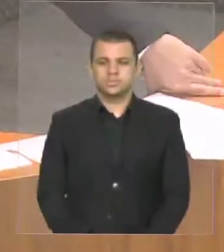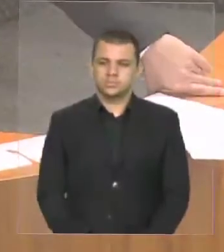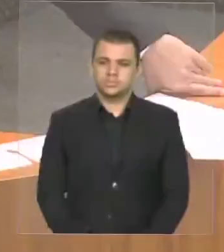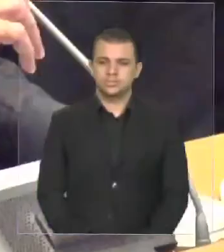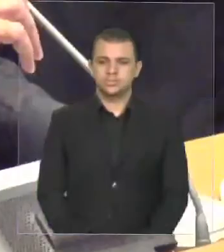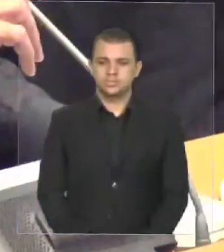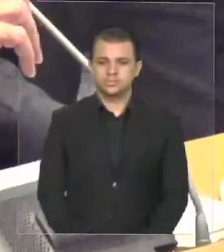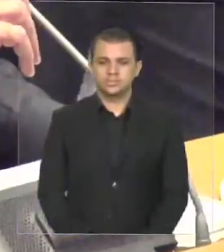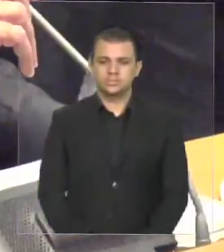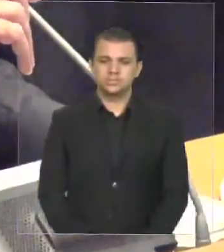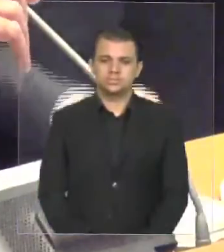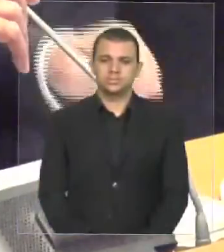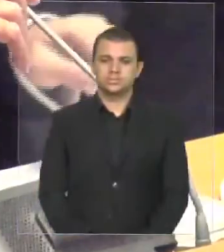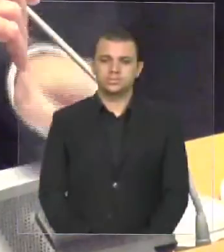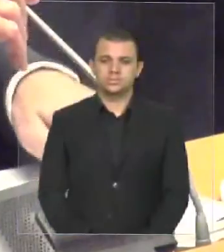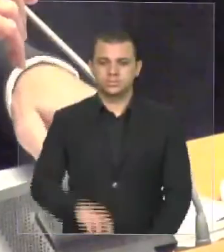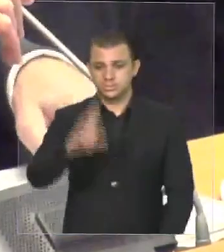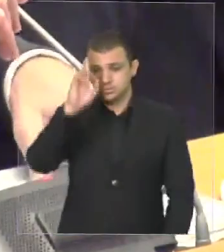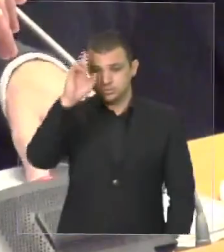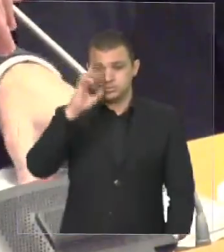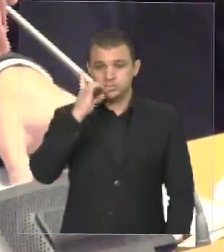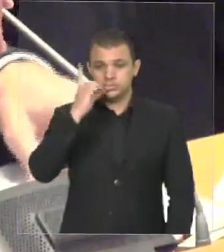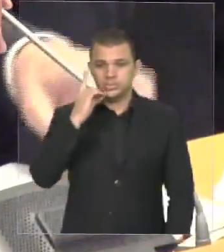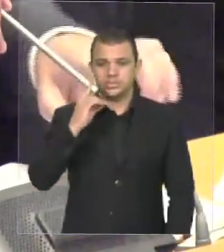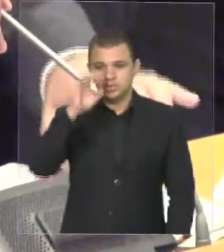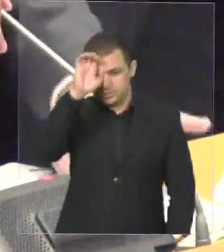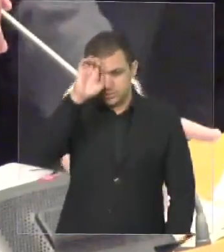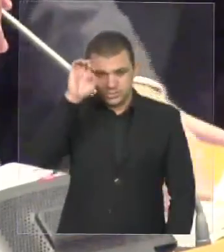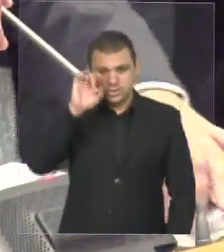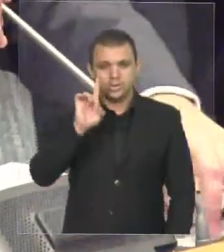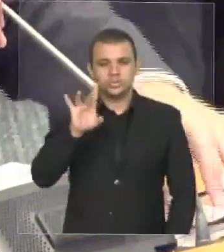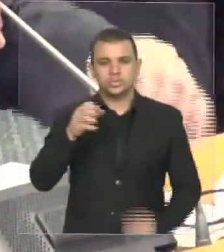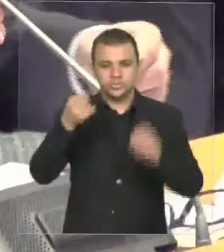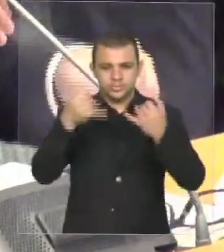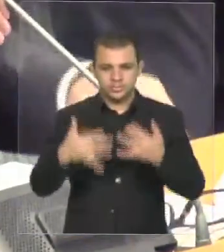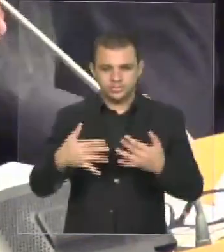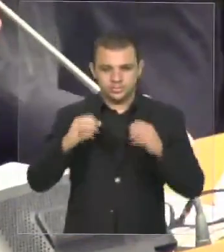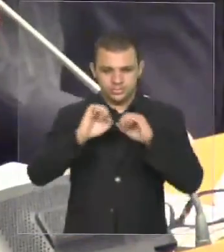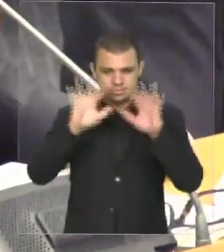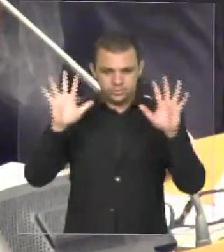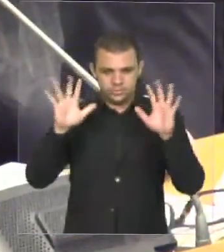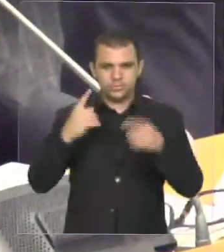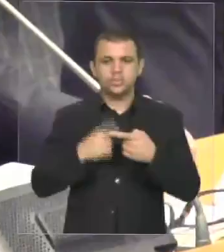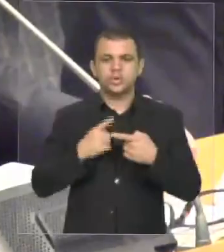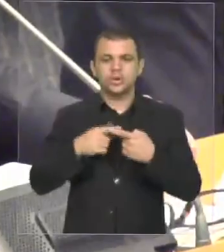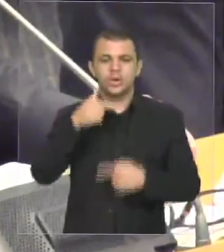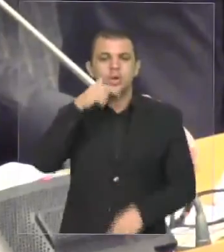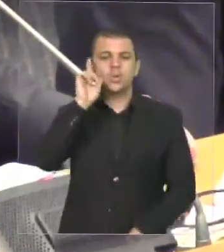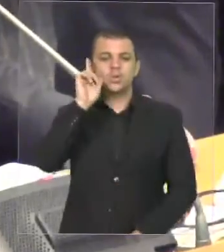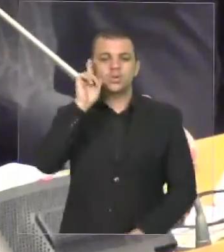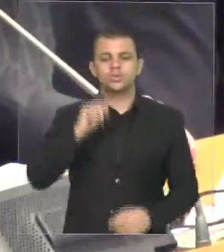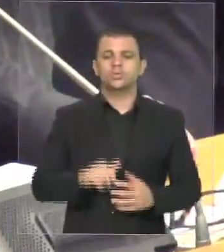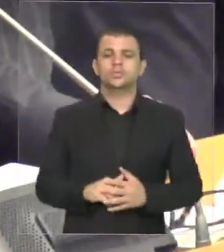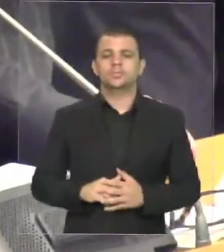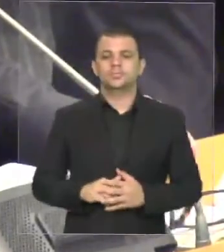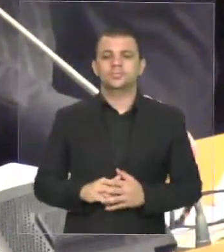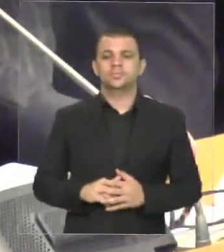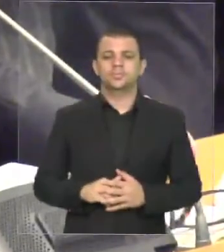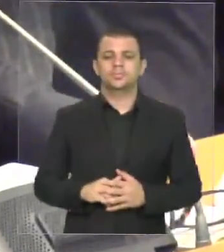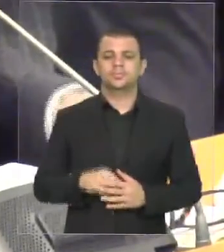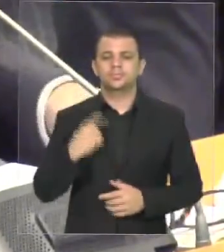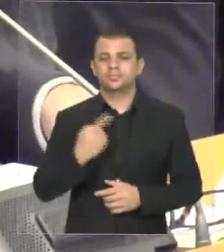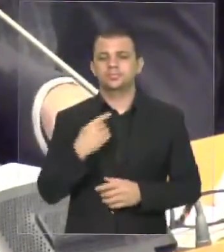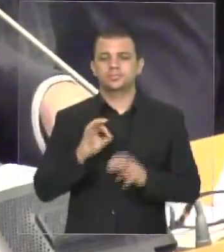Senhor deputado, Eduardo Brade, só para um esclarecimento aqui, porque ontem mesmo, durante a